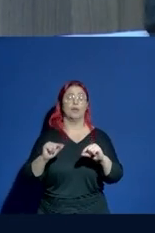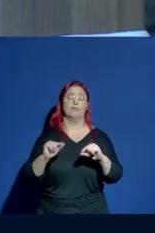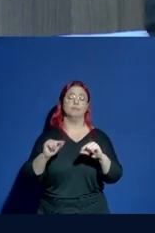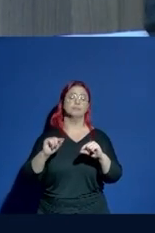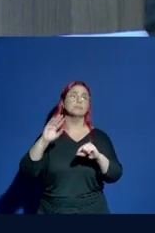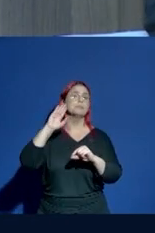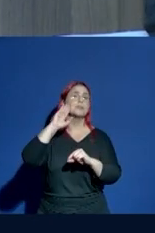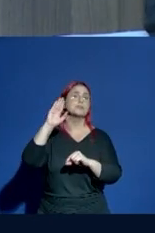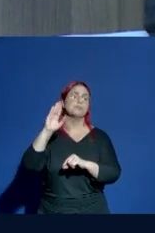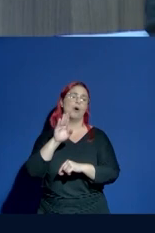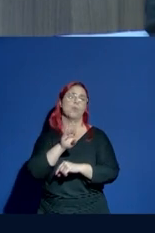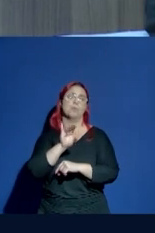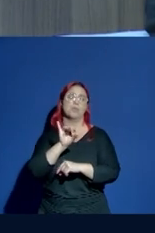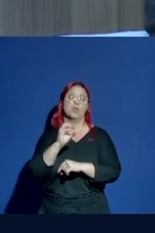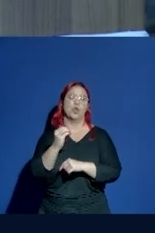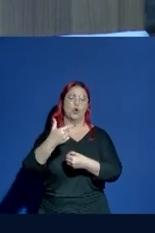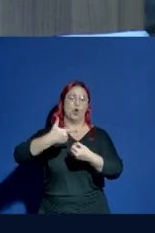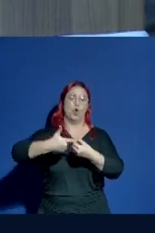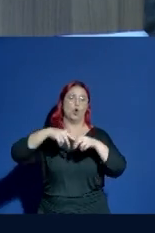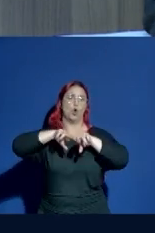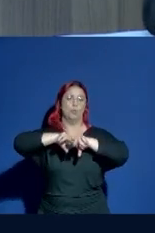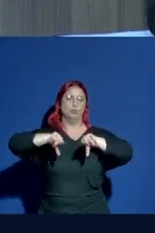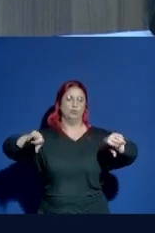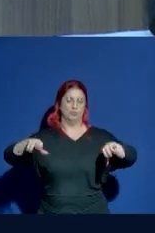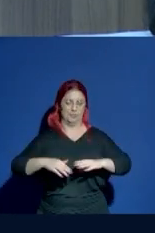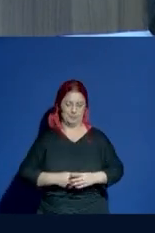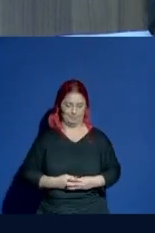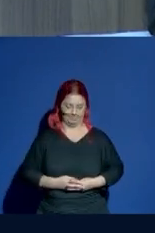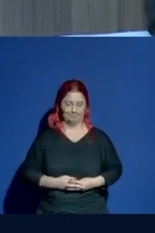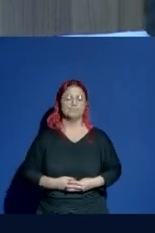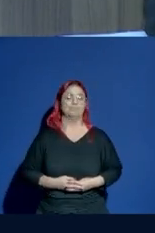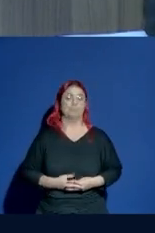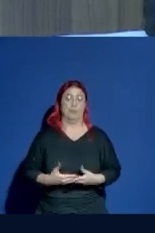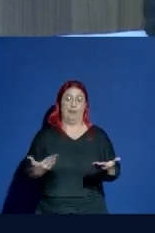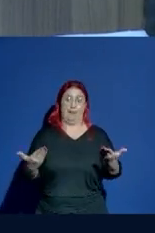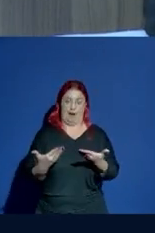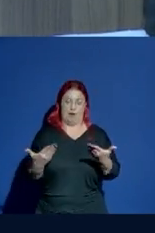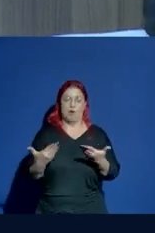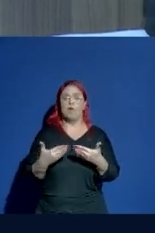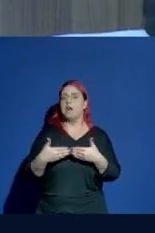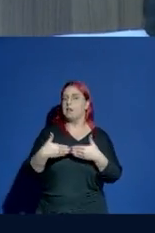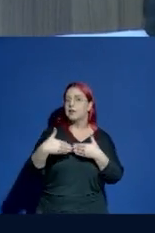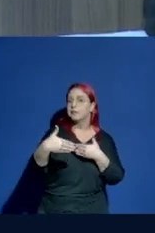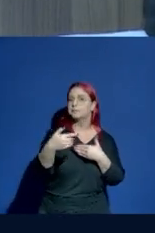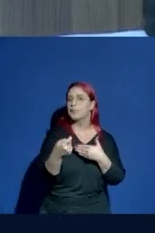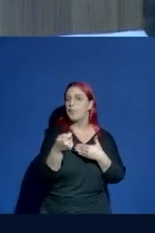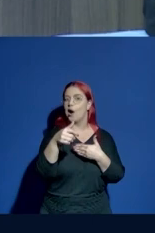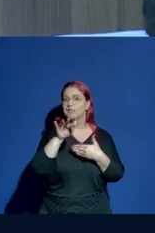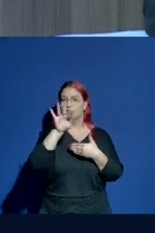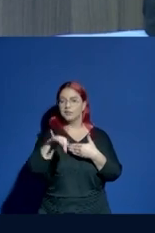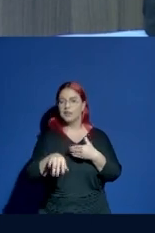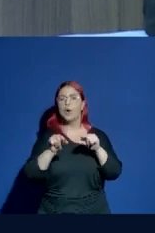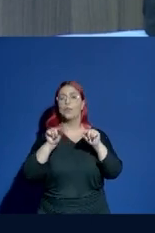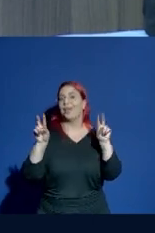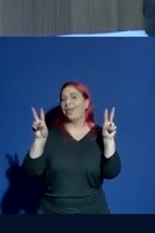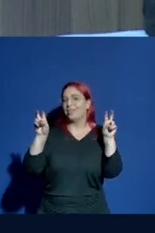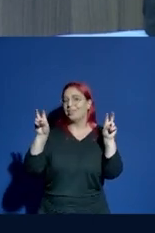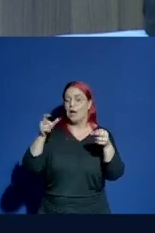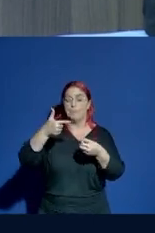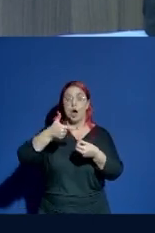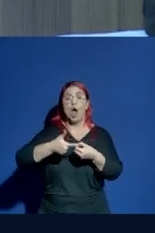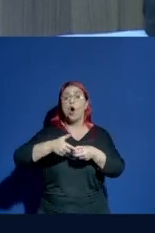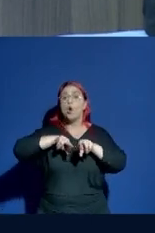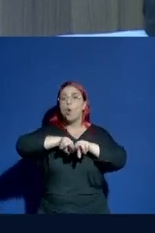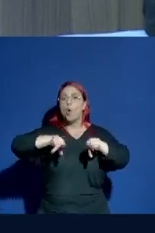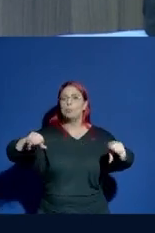biocombustíveis Nós estamos estamos aí em fase final da elaboração do projeto combustível do Futuro que Visa